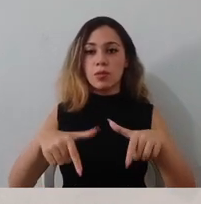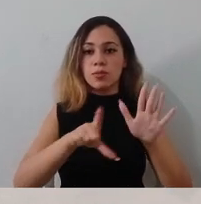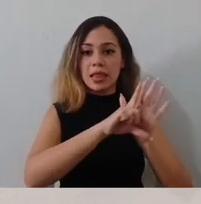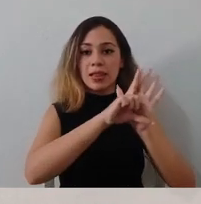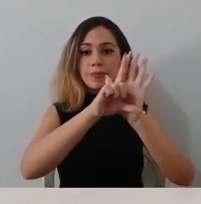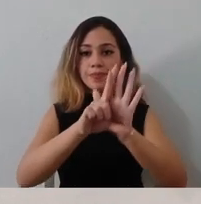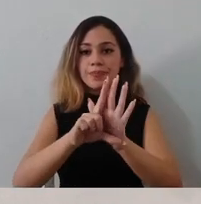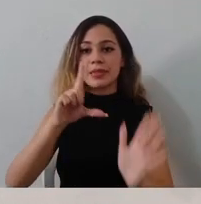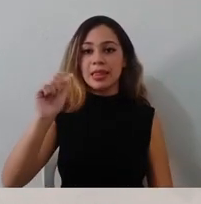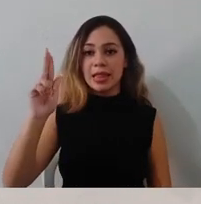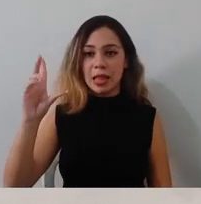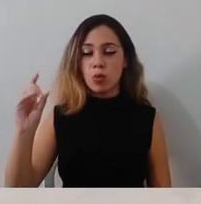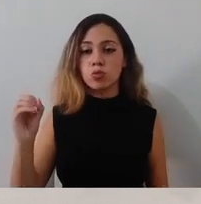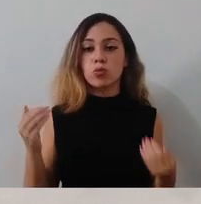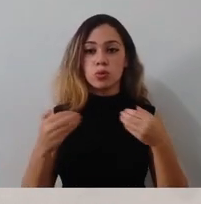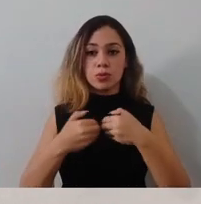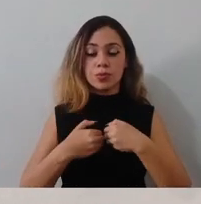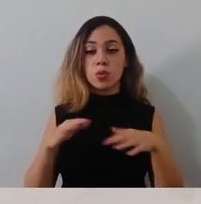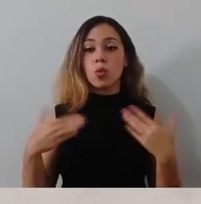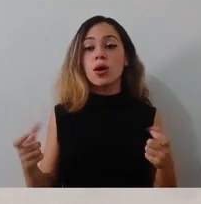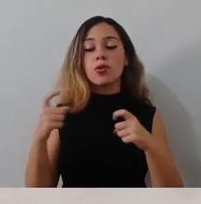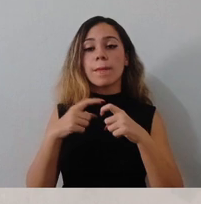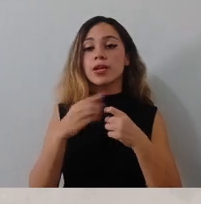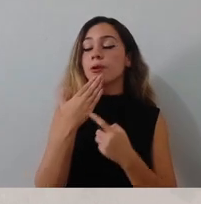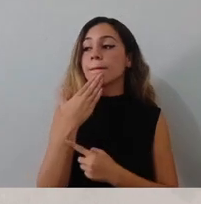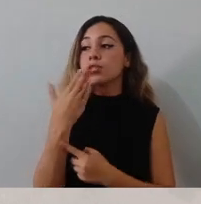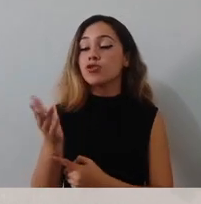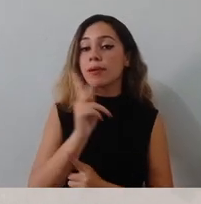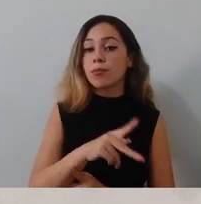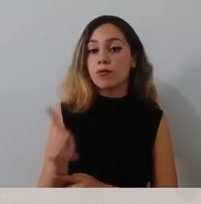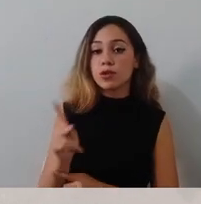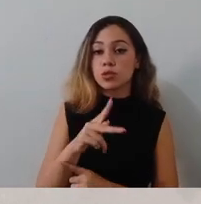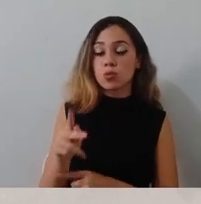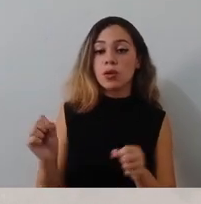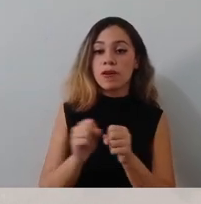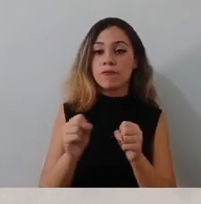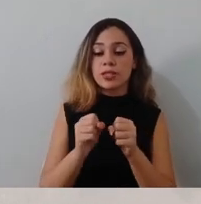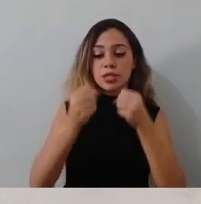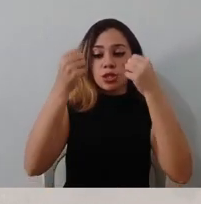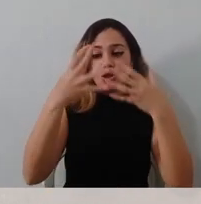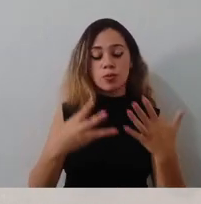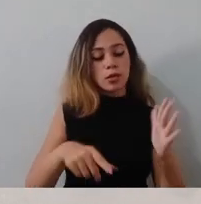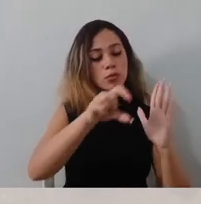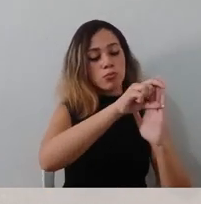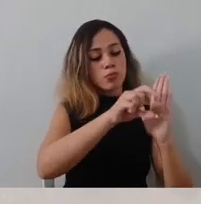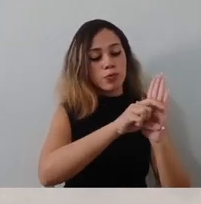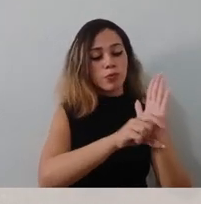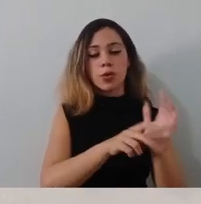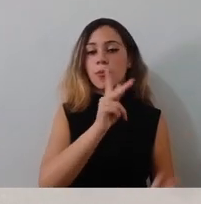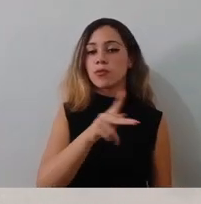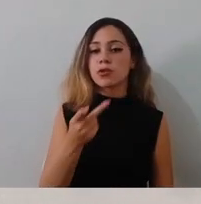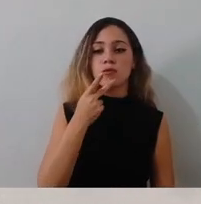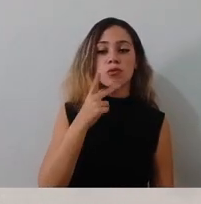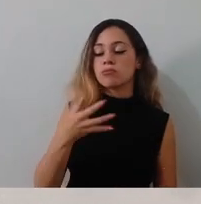já fazia terapia de reabilitação. Quando o médico fez o pedido para a professora fazer um relatório, ela disse